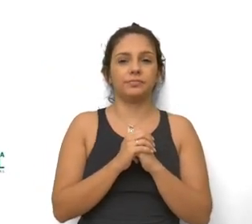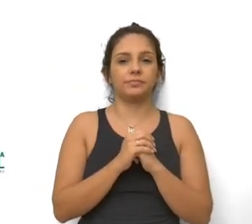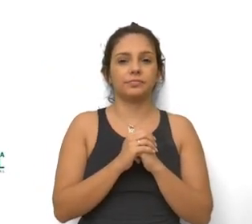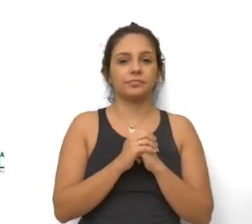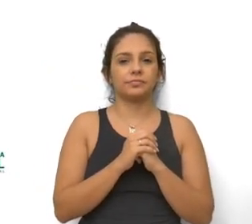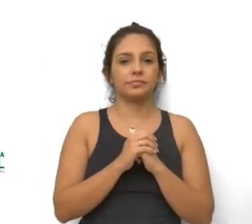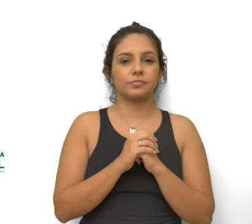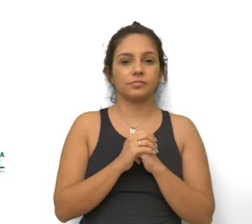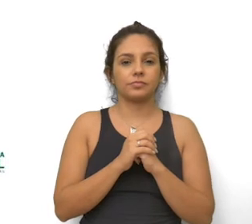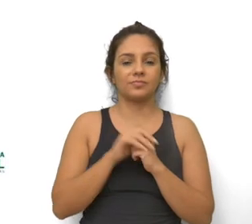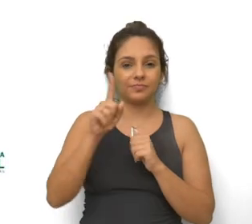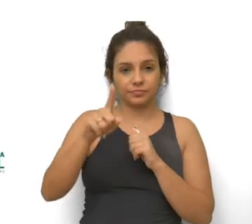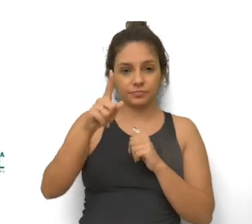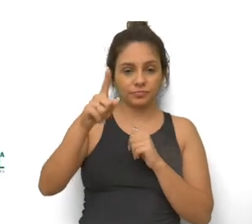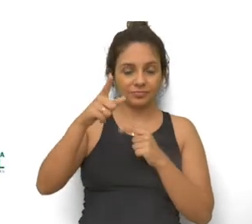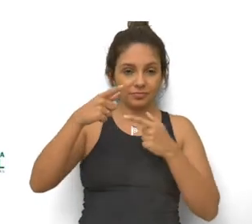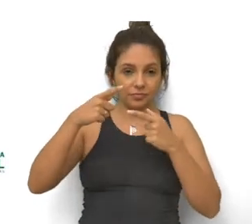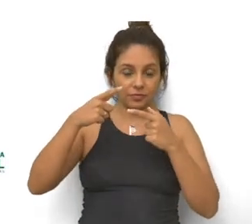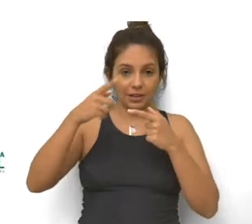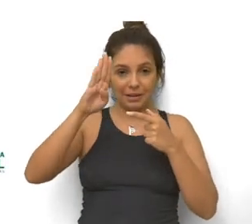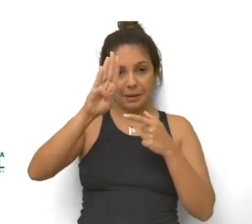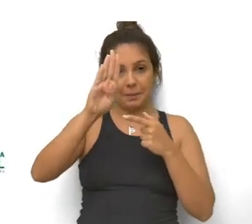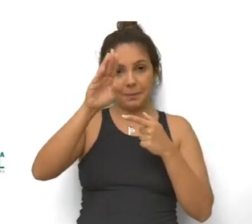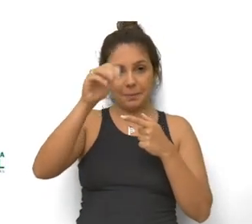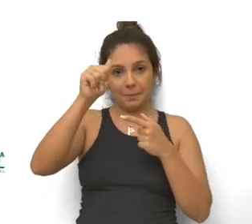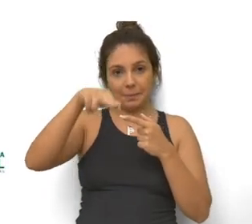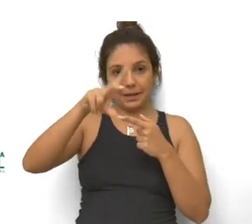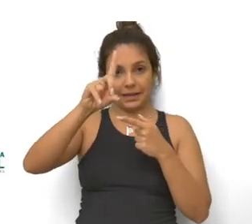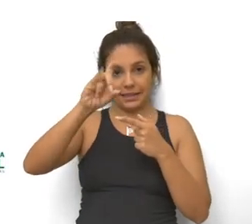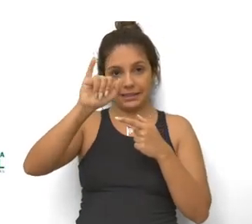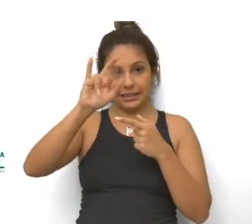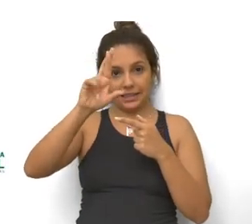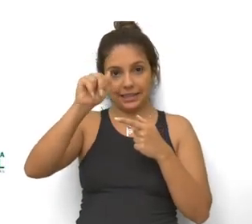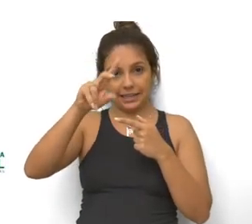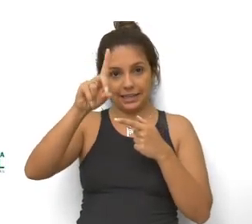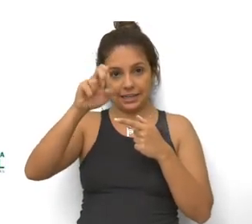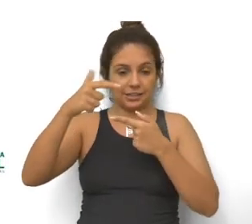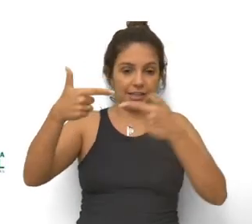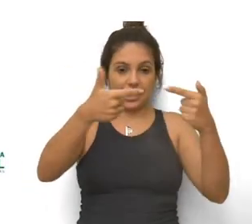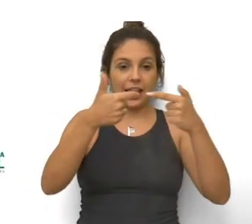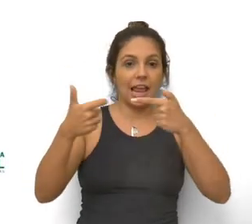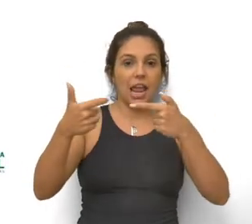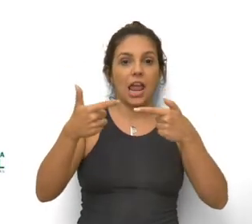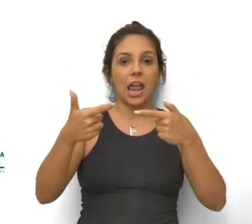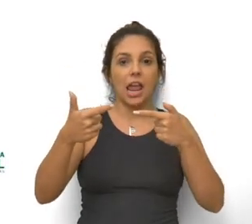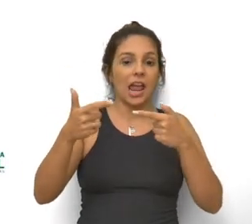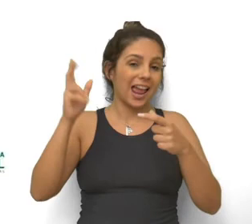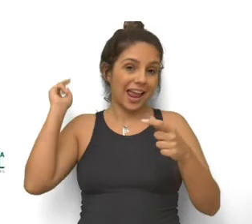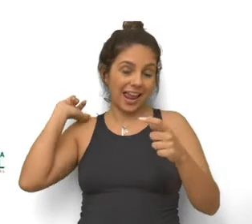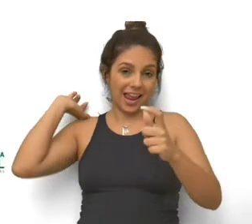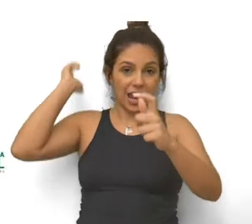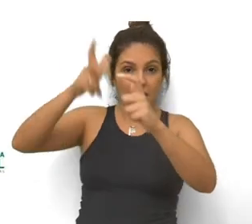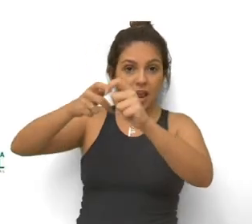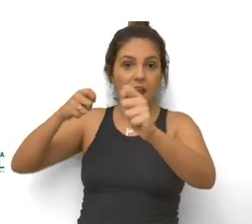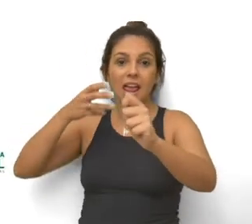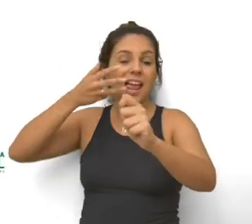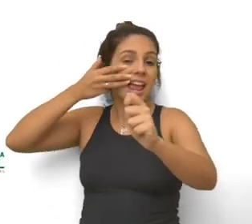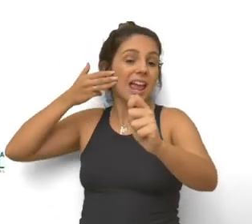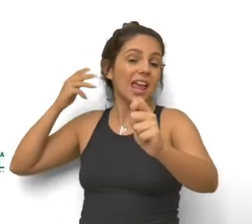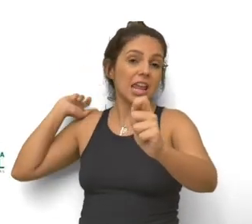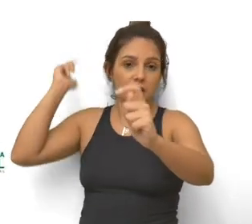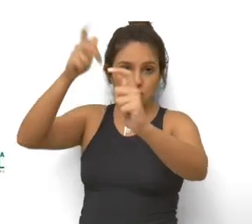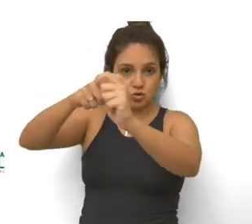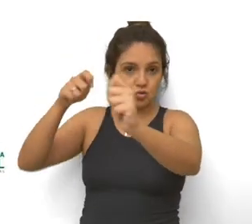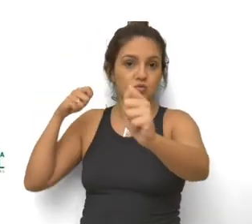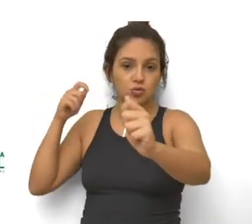ainda dos bandeirantes guerreando os índios, né? Daí a flecheira, né? Exatamente, esse é porque. E tanto que a parte que tem flecheira